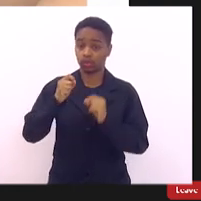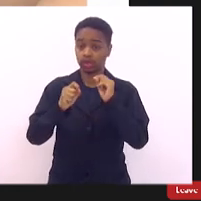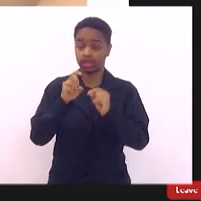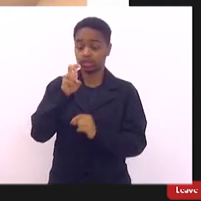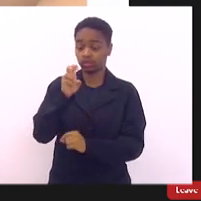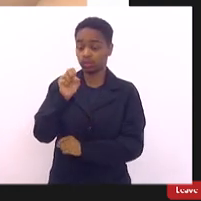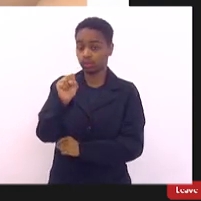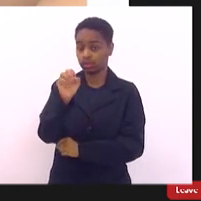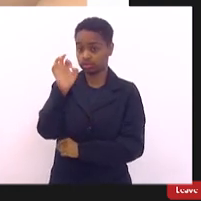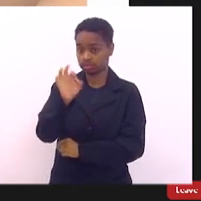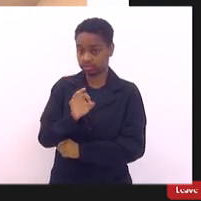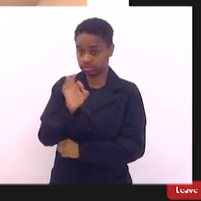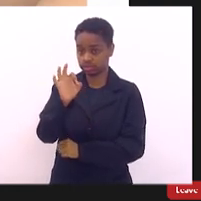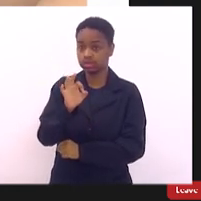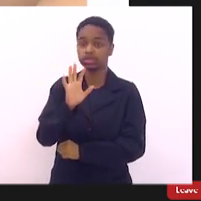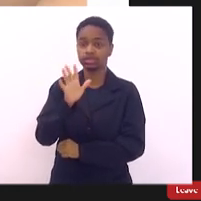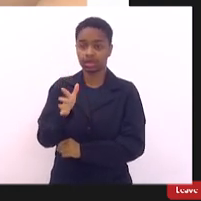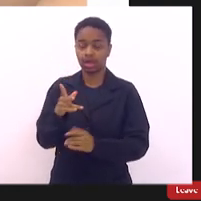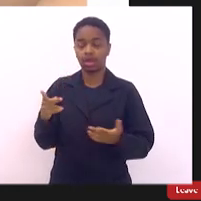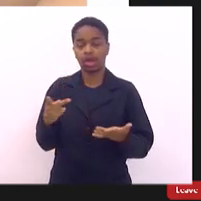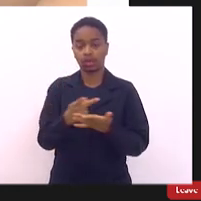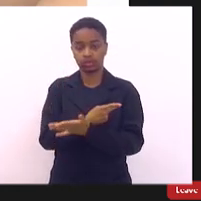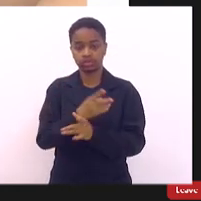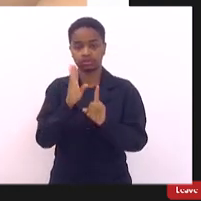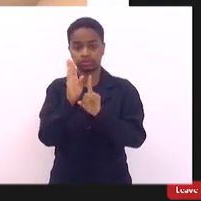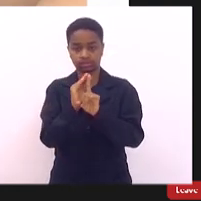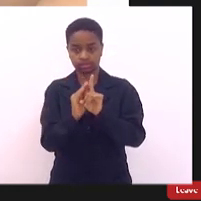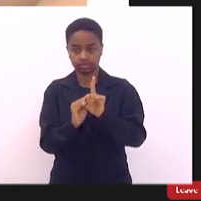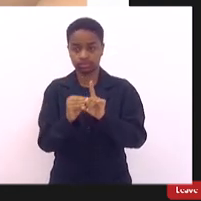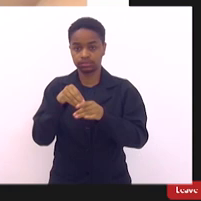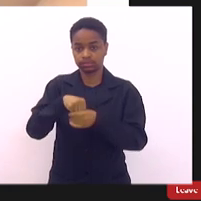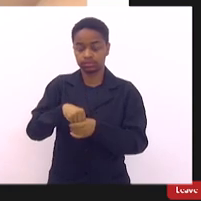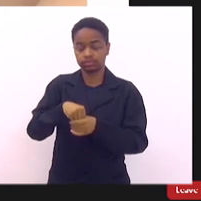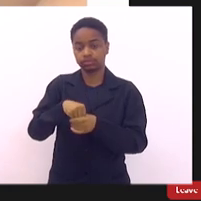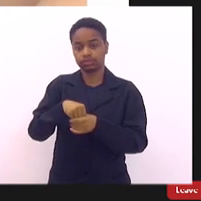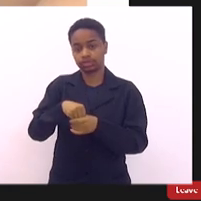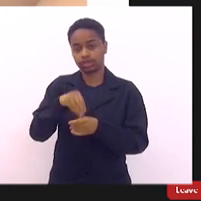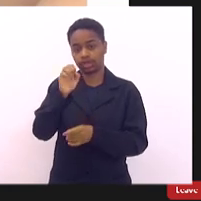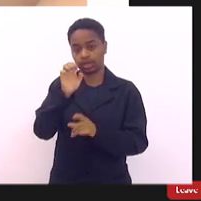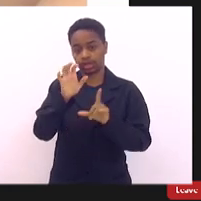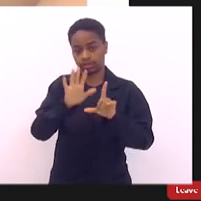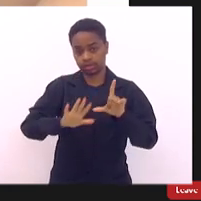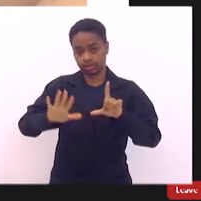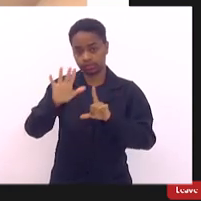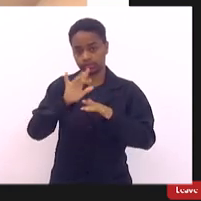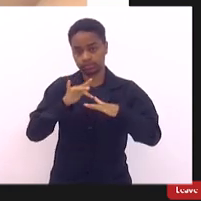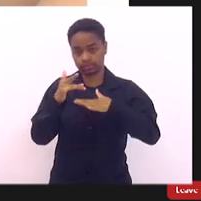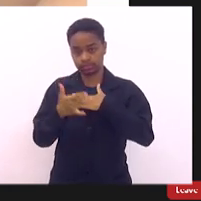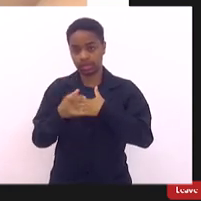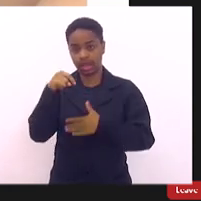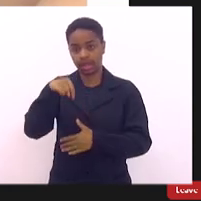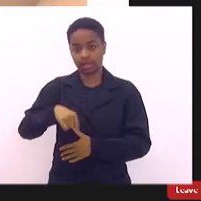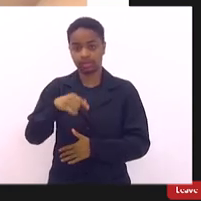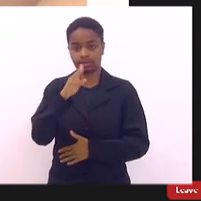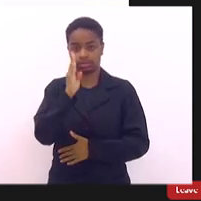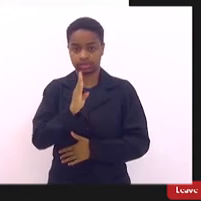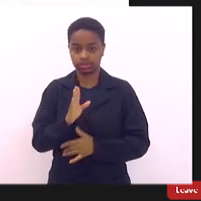58% tinham enfrentado alguma forma de assédio nas plataformas de rede social, e no Brasil foram